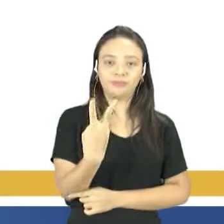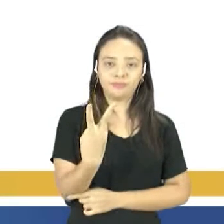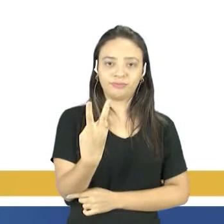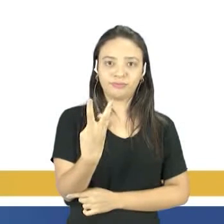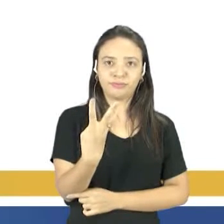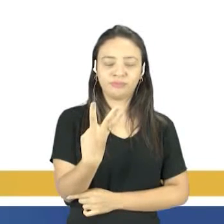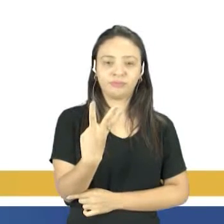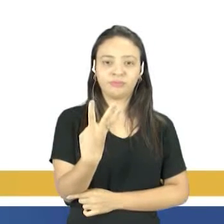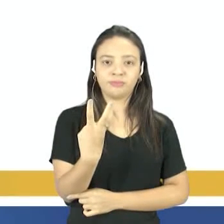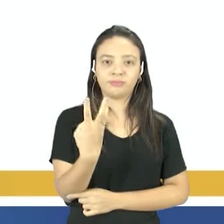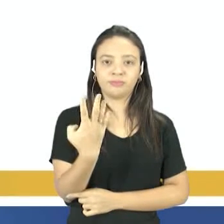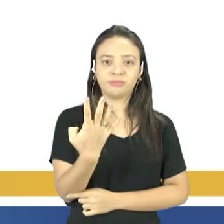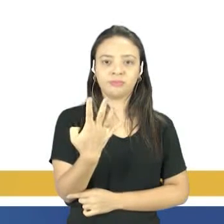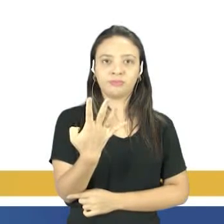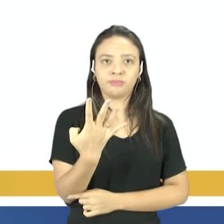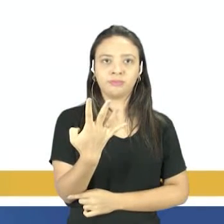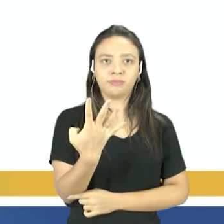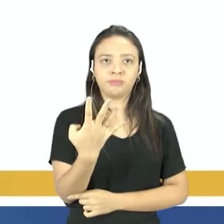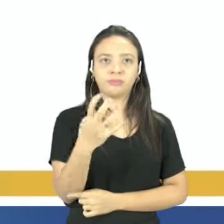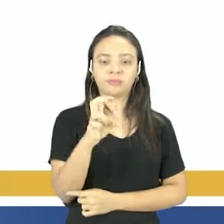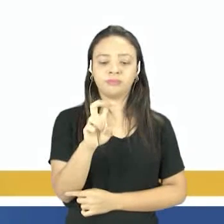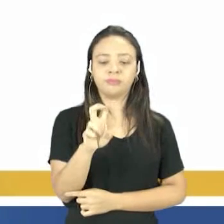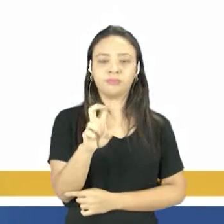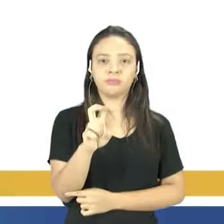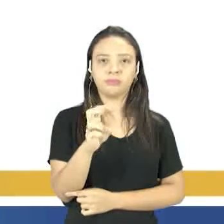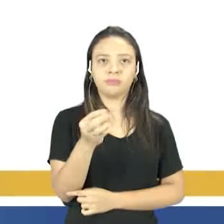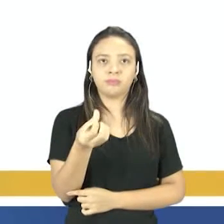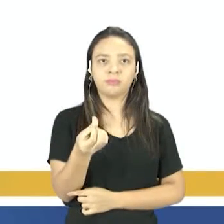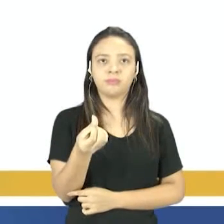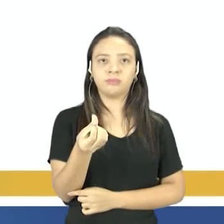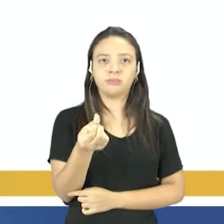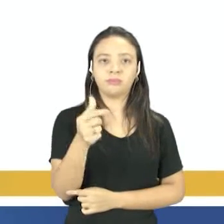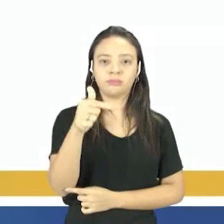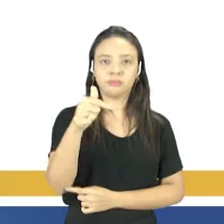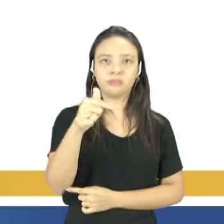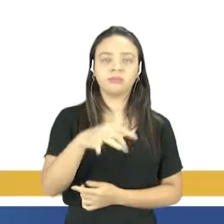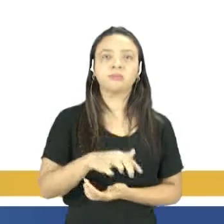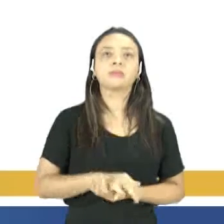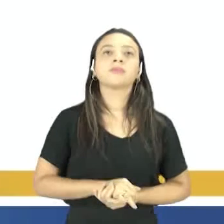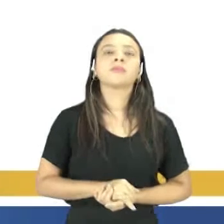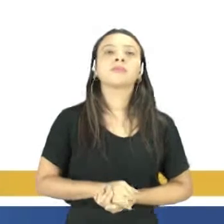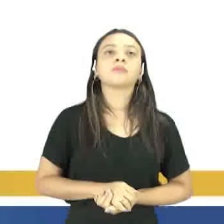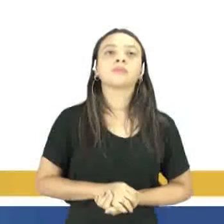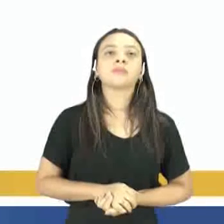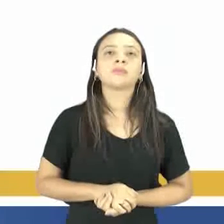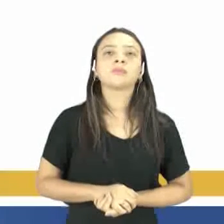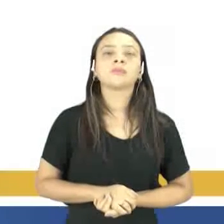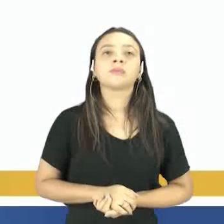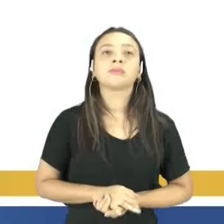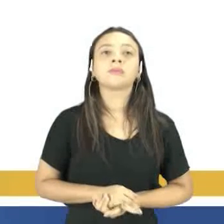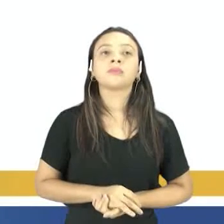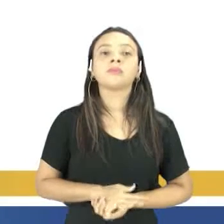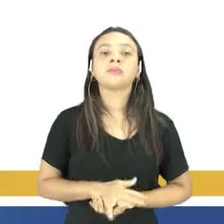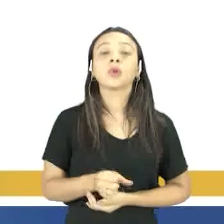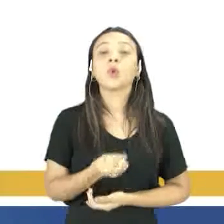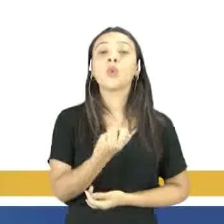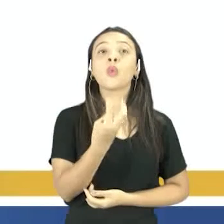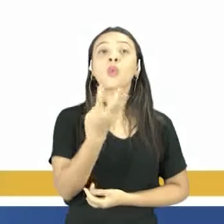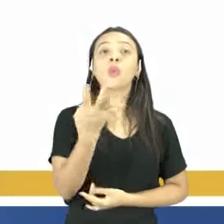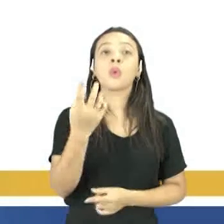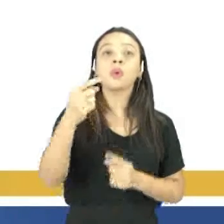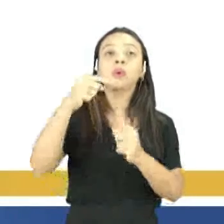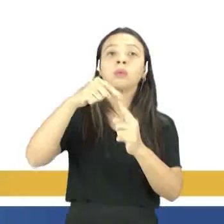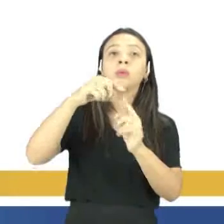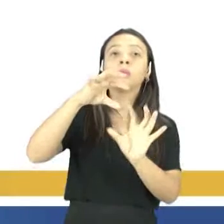2, 3, 4, 5, 6 e 7. Então, nós temos 7 faces. E quantas